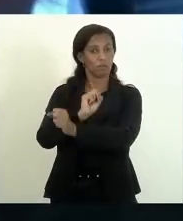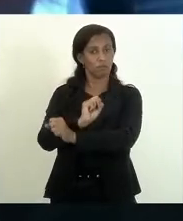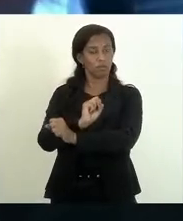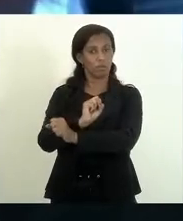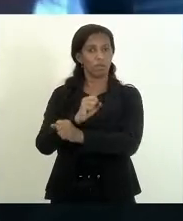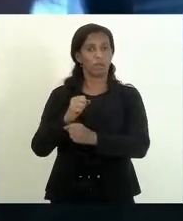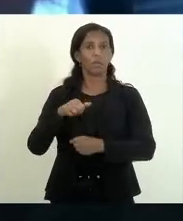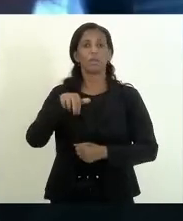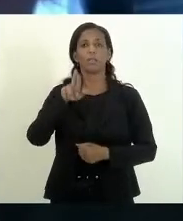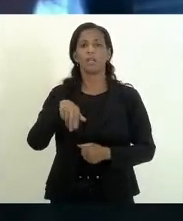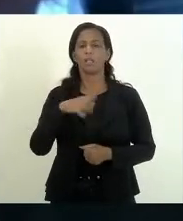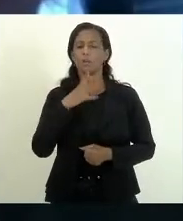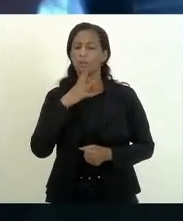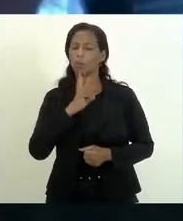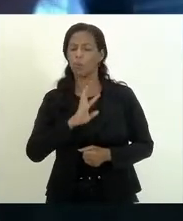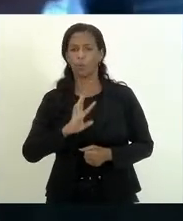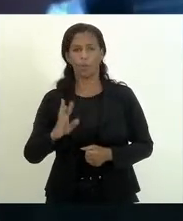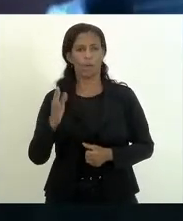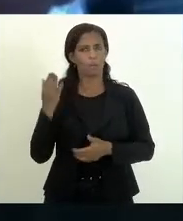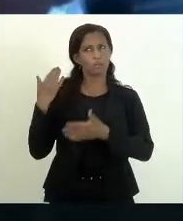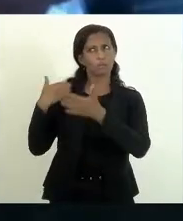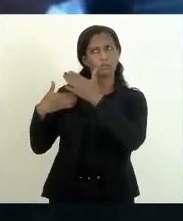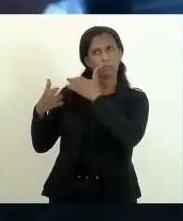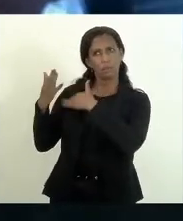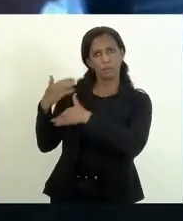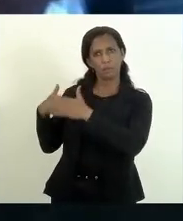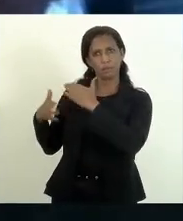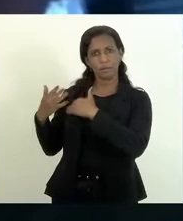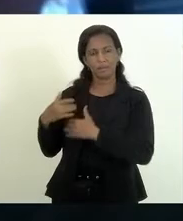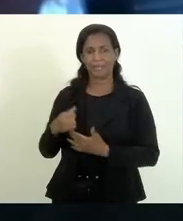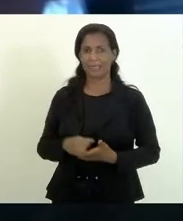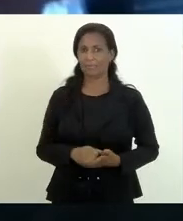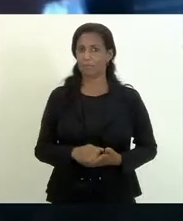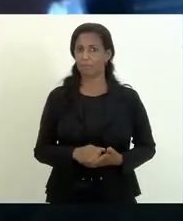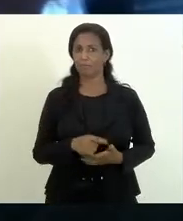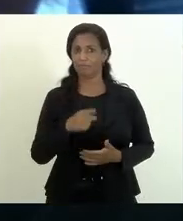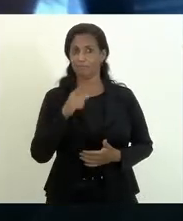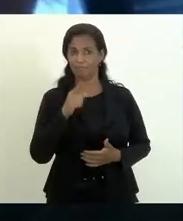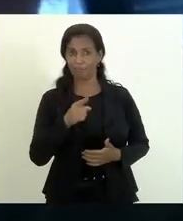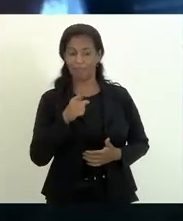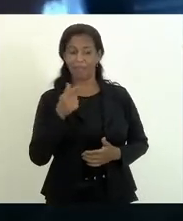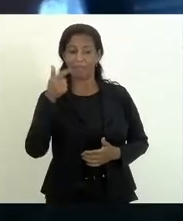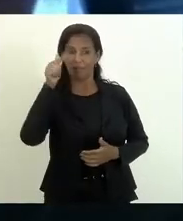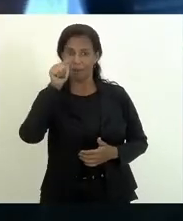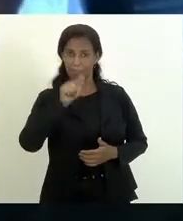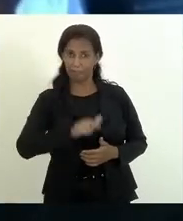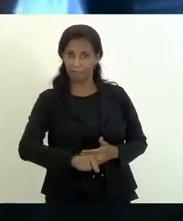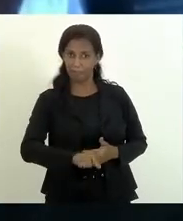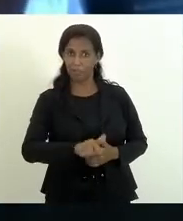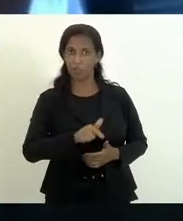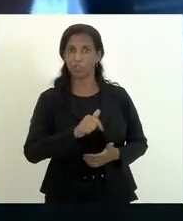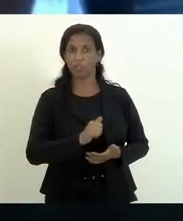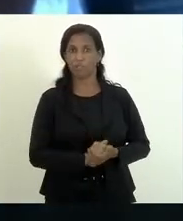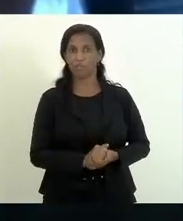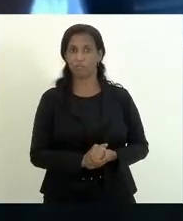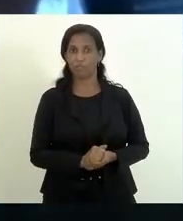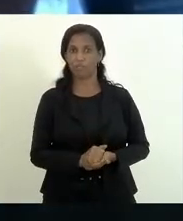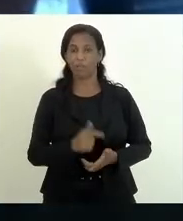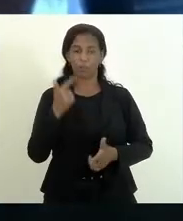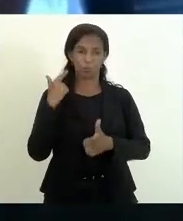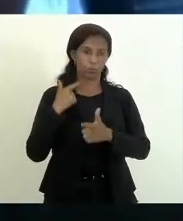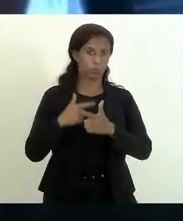Quem não conhece o seu passado está condenado a repetir estas agruras